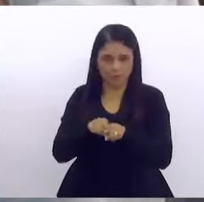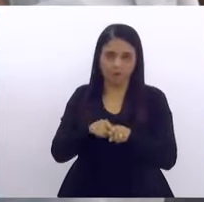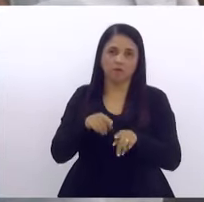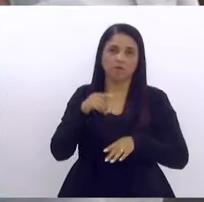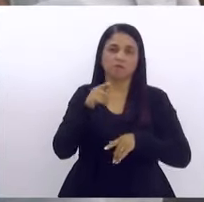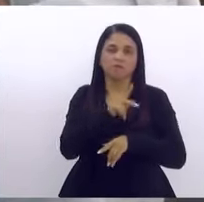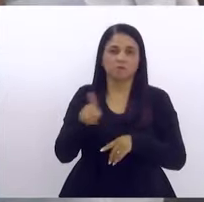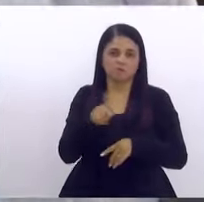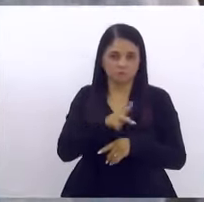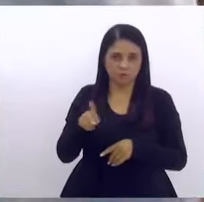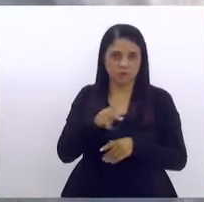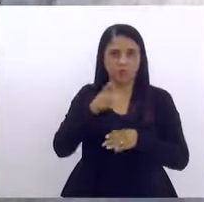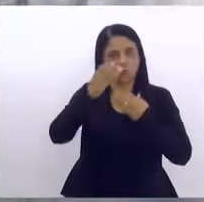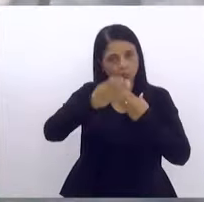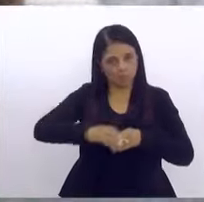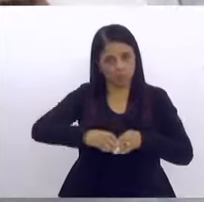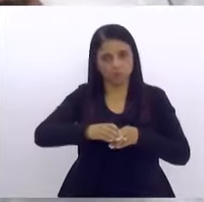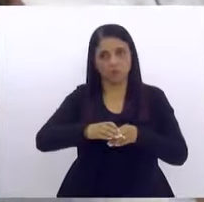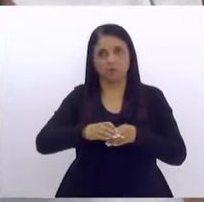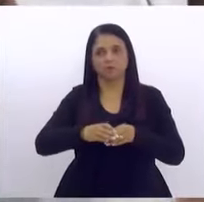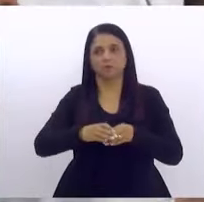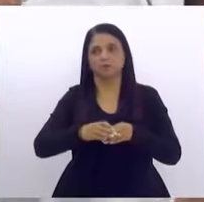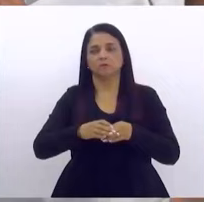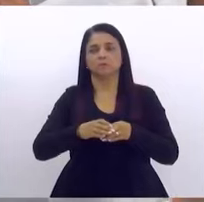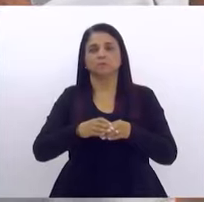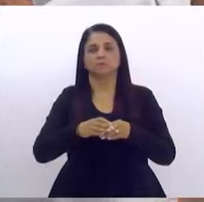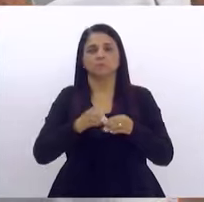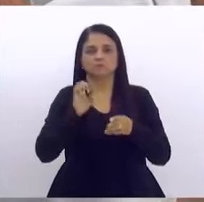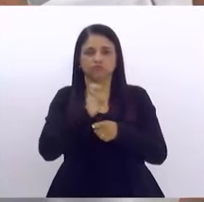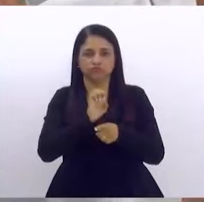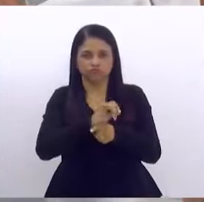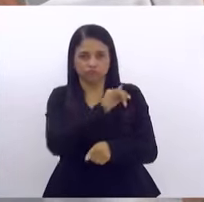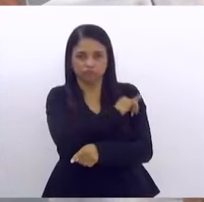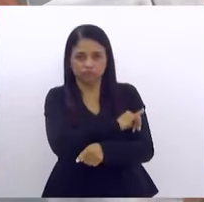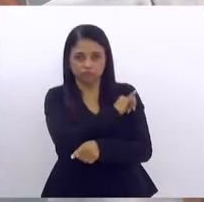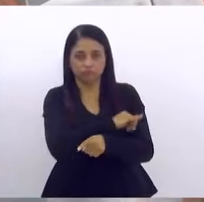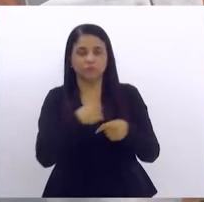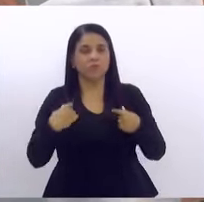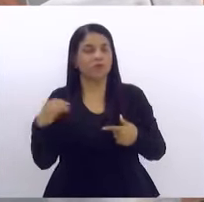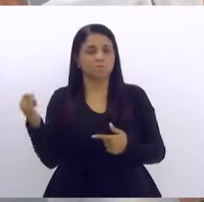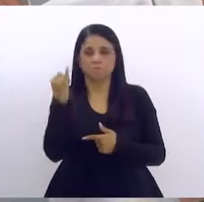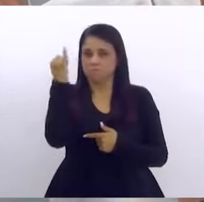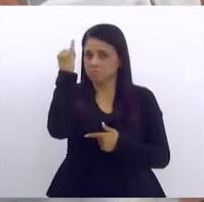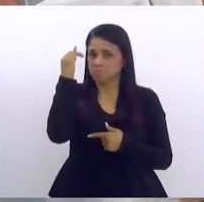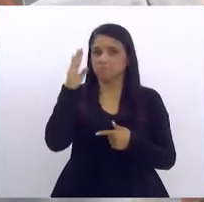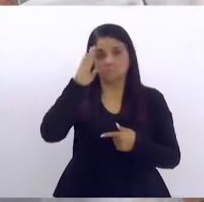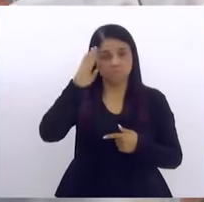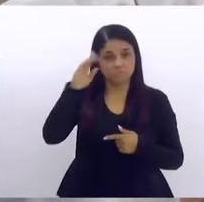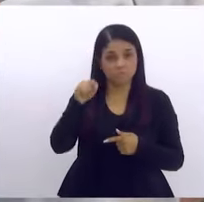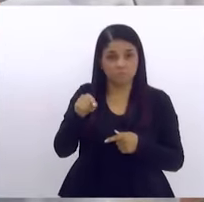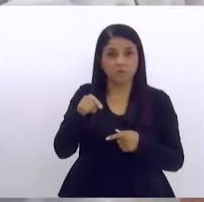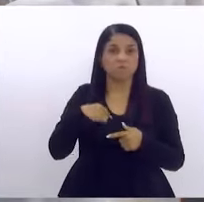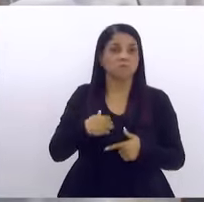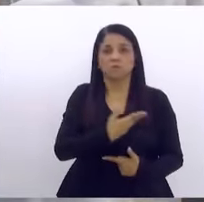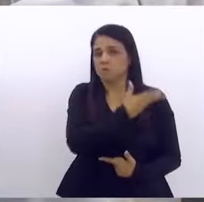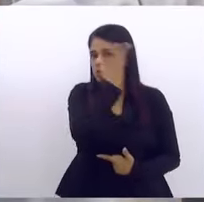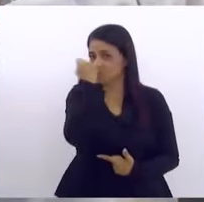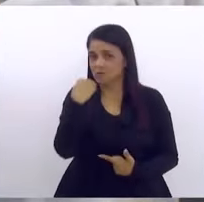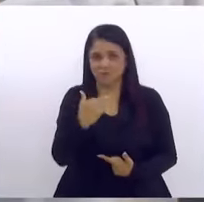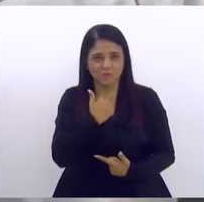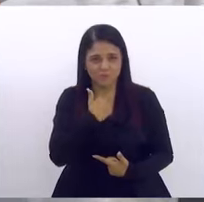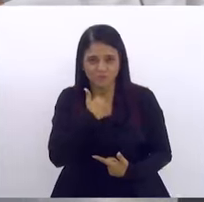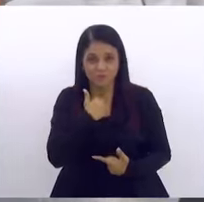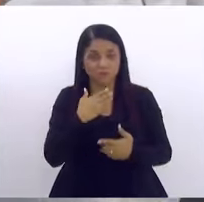sou professor concursado da rede estadual, acho que é fundamental. Mas não podemos esquecer